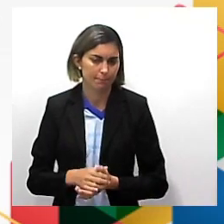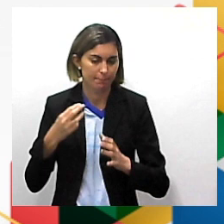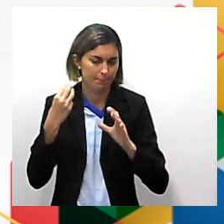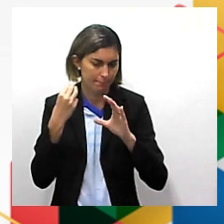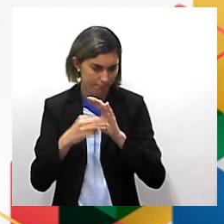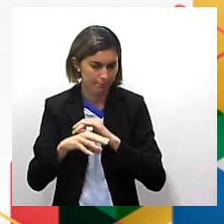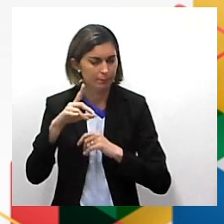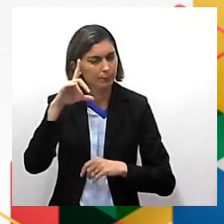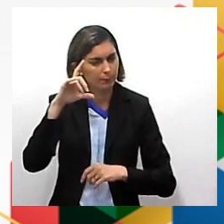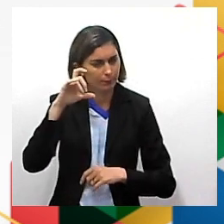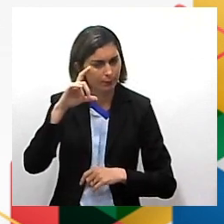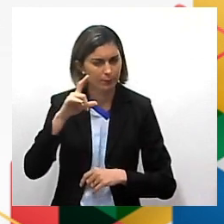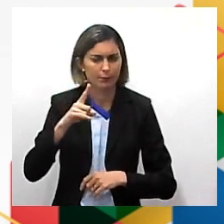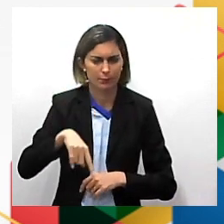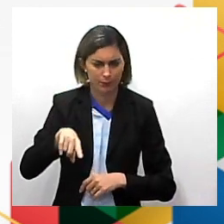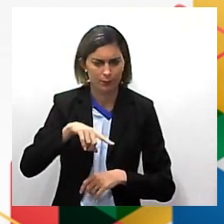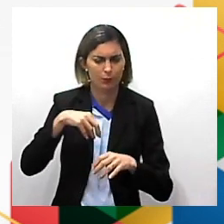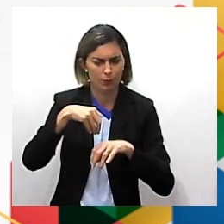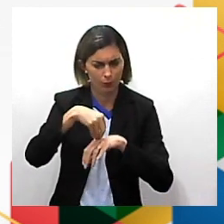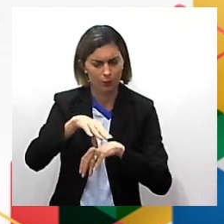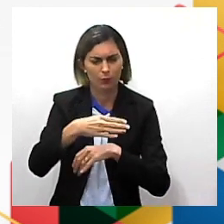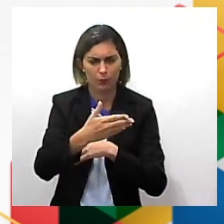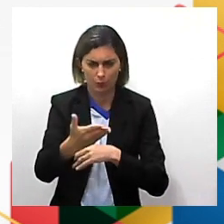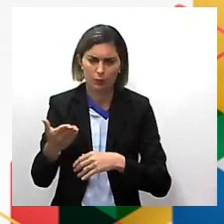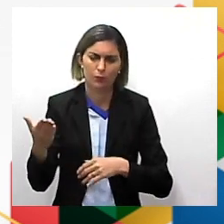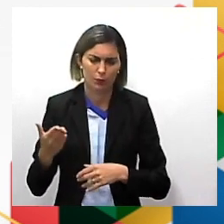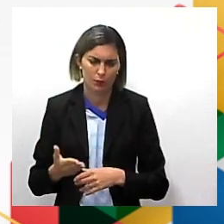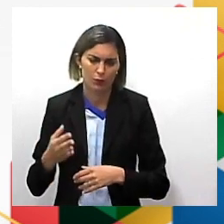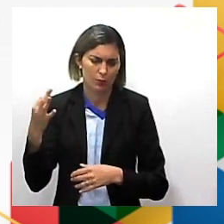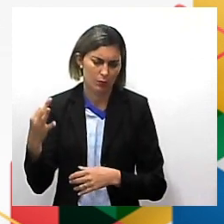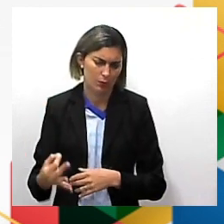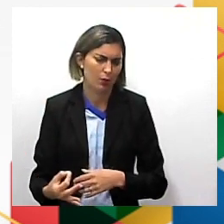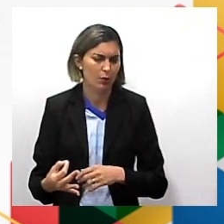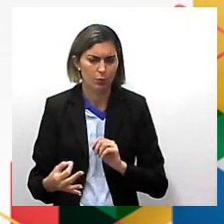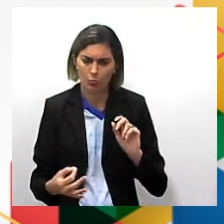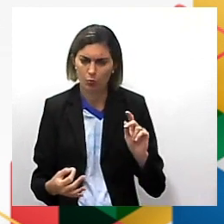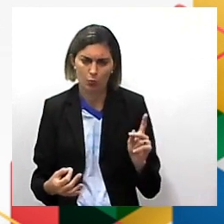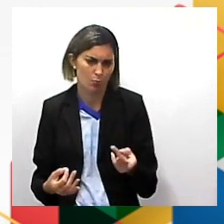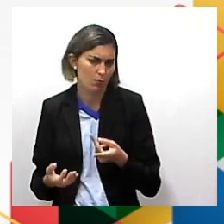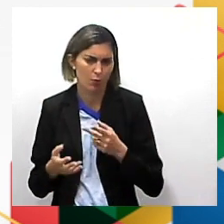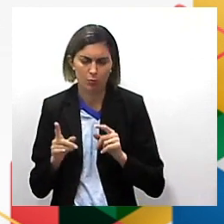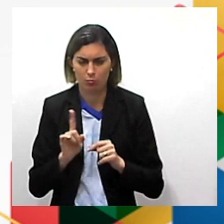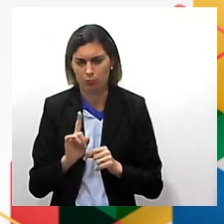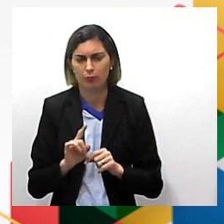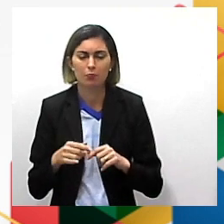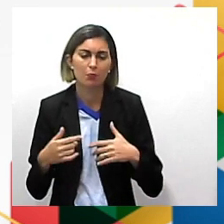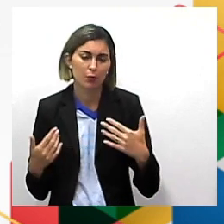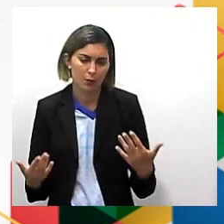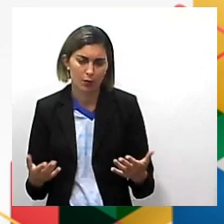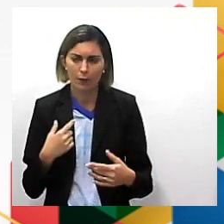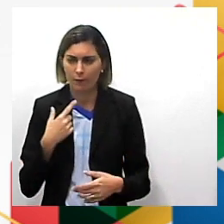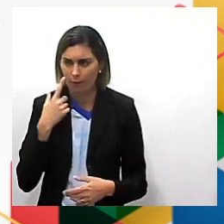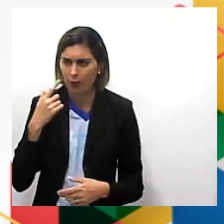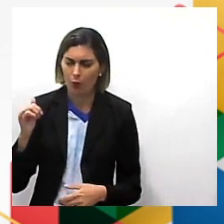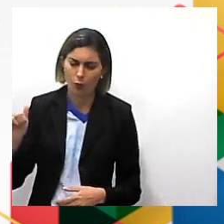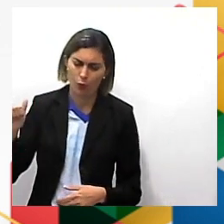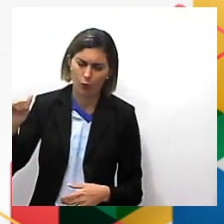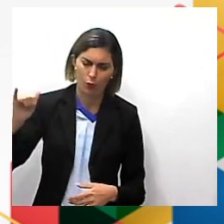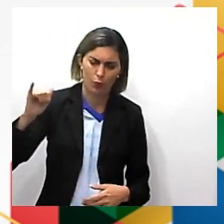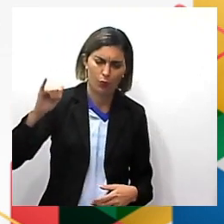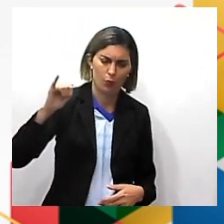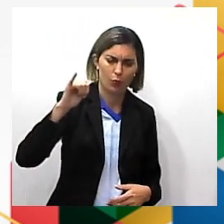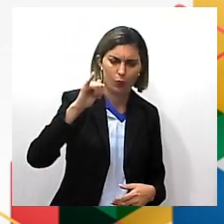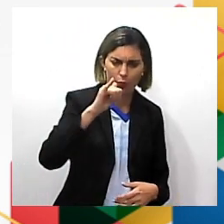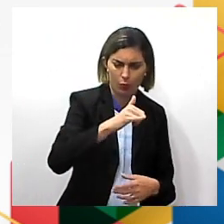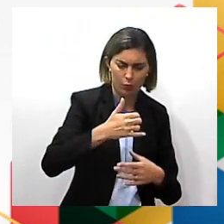para o Instagram da gente que a gente manda para você se está correto ou se não está correto. Olha só, um avião levanta voo da cidade